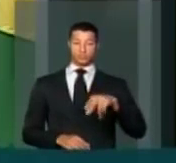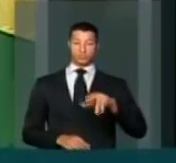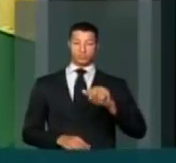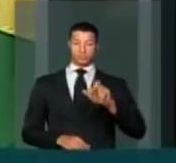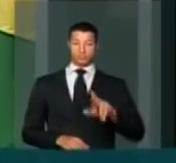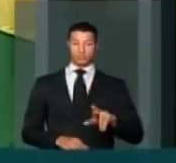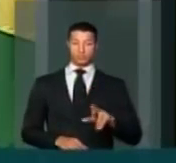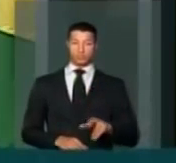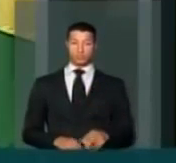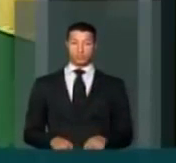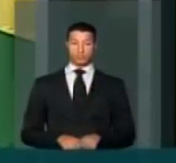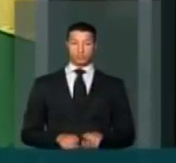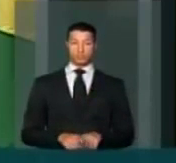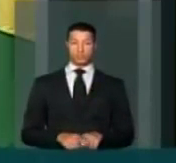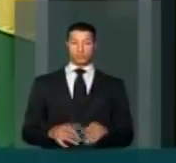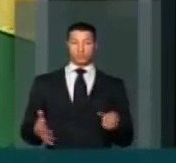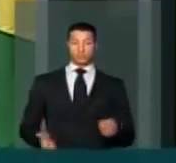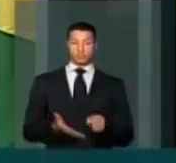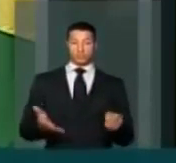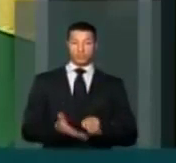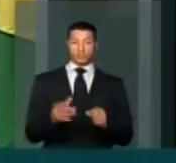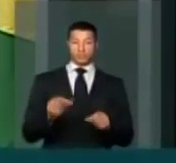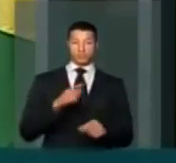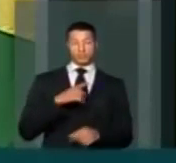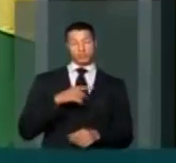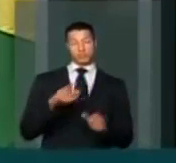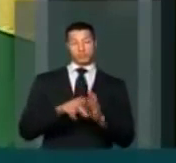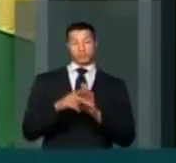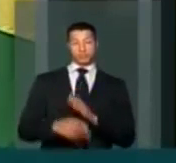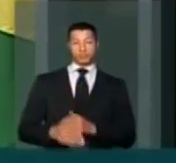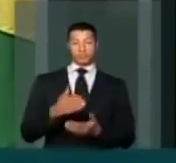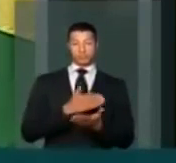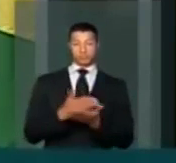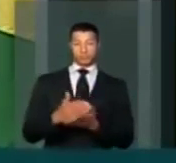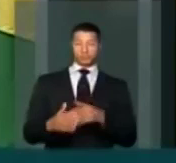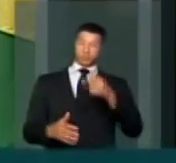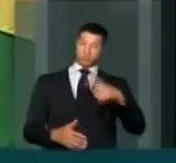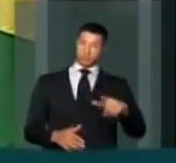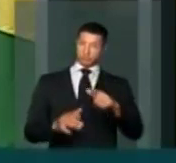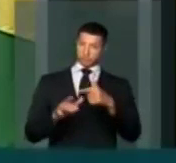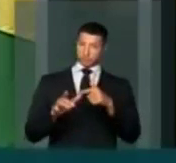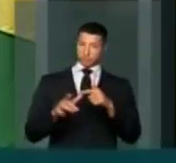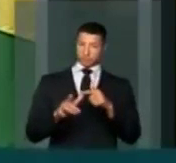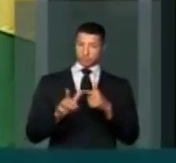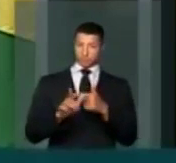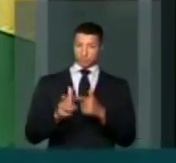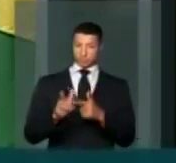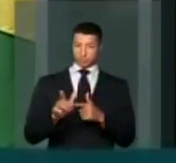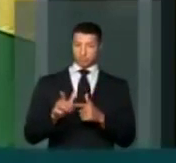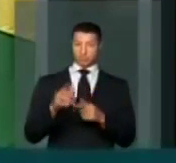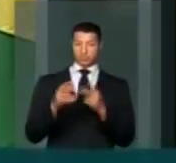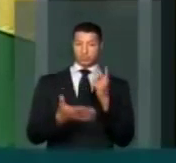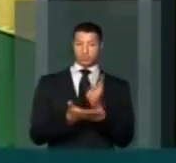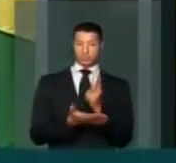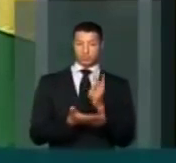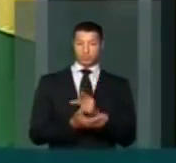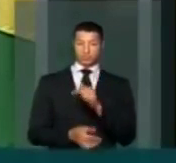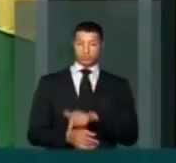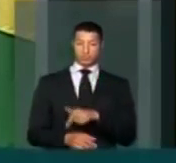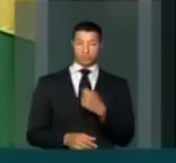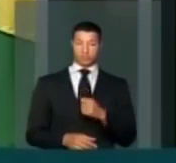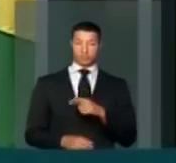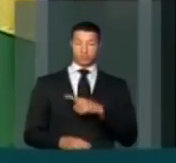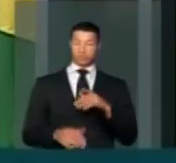vasto, disforme caudal de demandas que desaguará nesta casa no início da próxima legislatura, ao mesmo tempo em que deve dar conta de